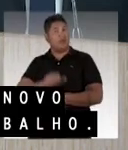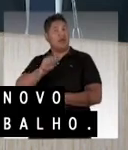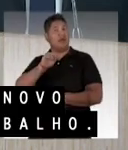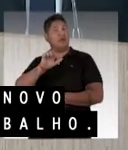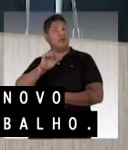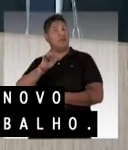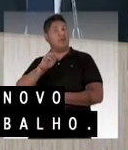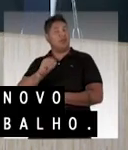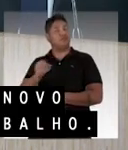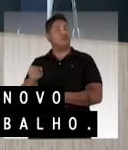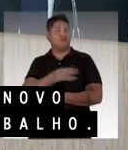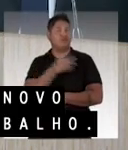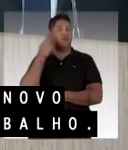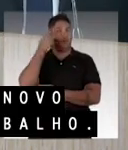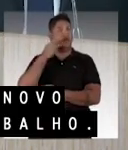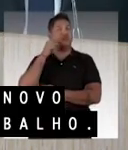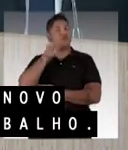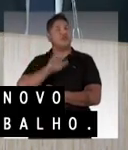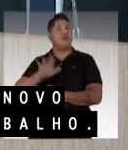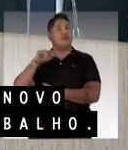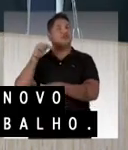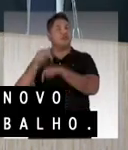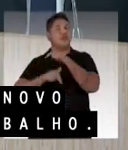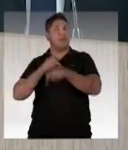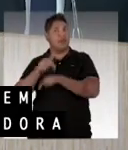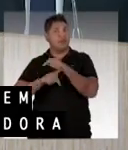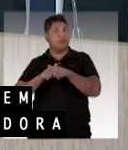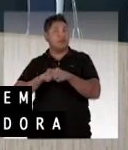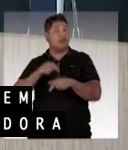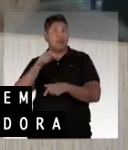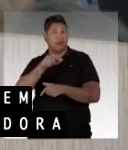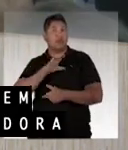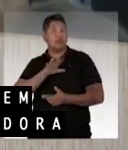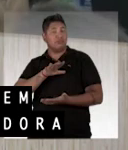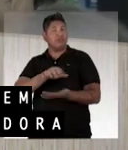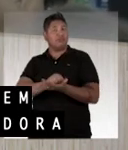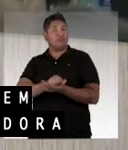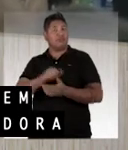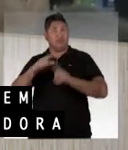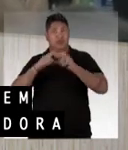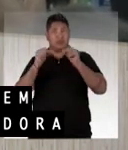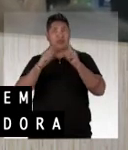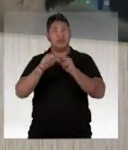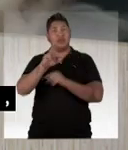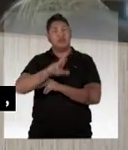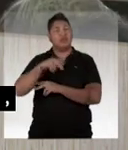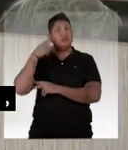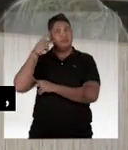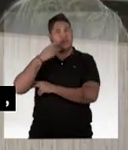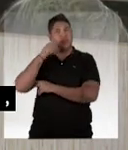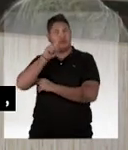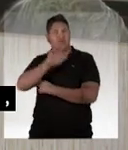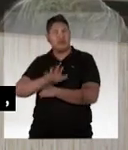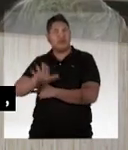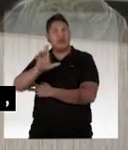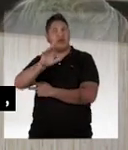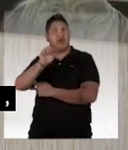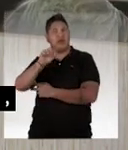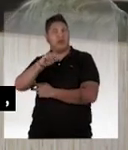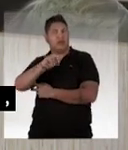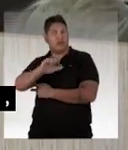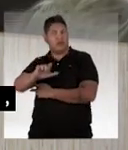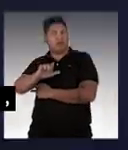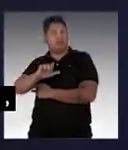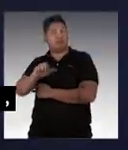Alberto Balazeiro é o novo Procurador-Geral do Trabalho. O PGT foi empossado em Brasília pela Procuradora-Geral da República,